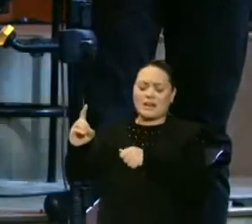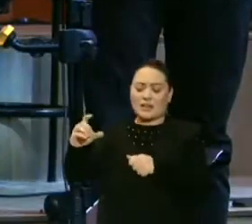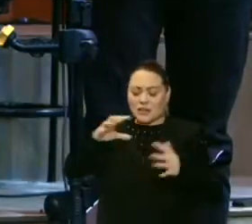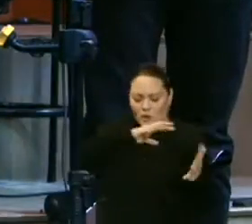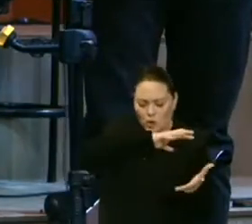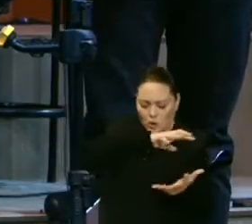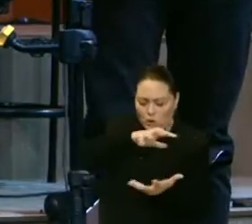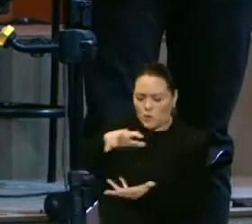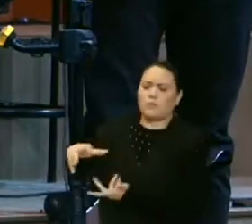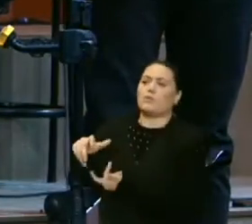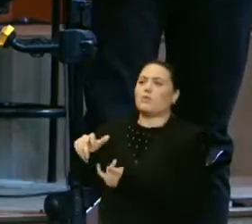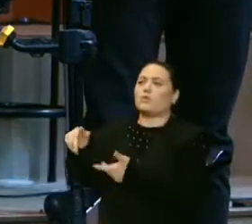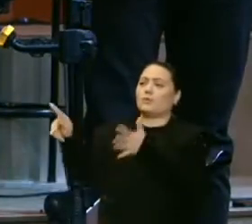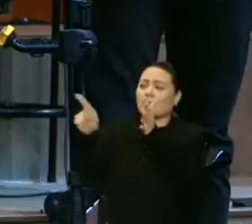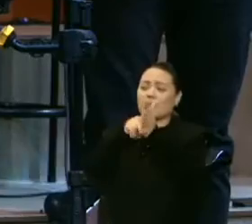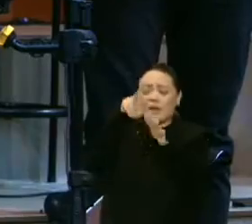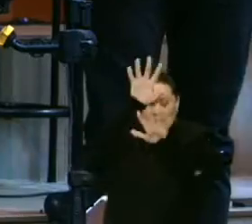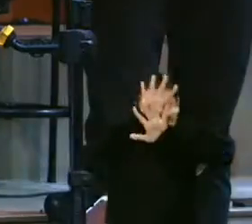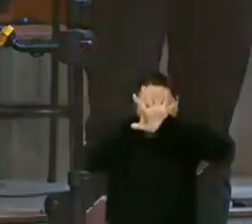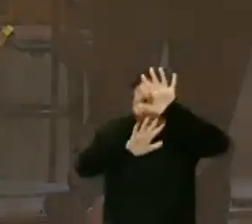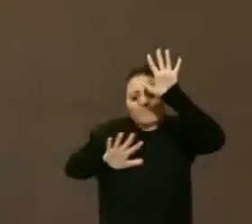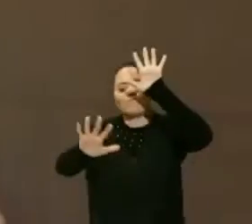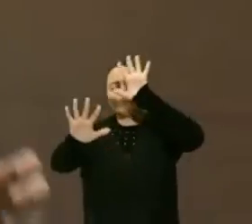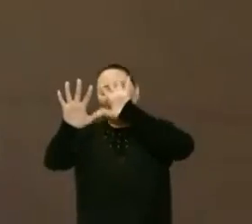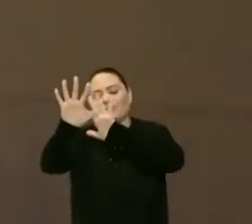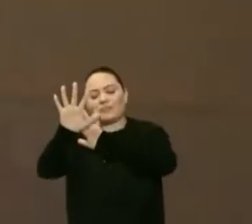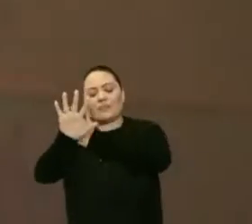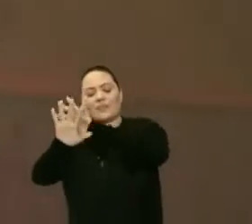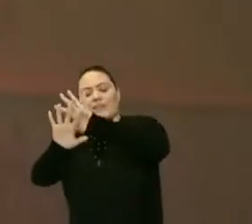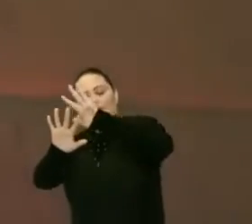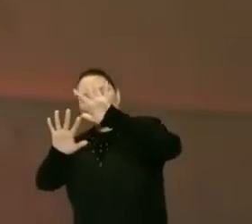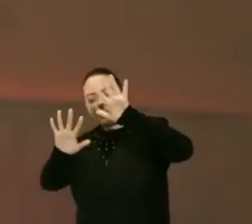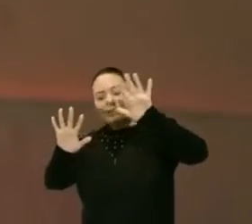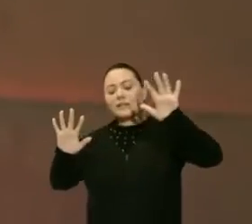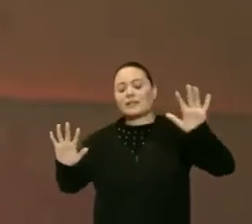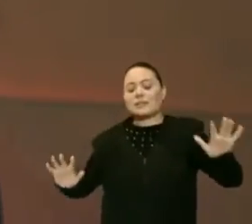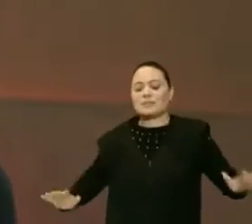Ti. Tens o meu mundo em Tuas